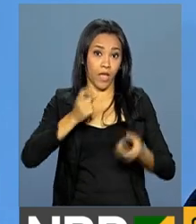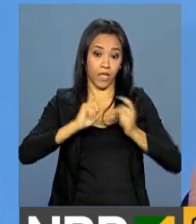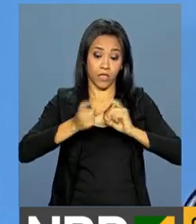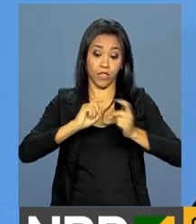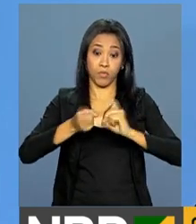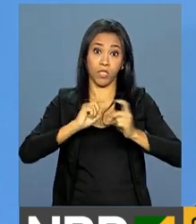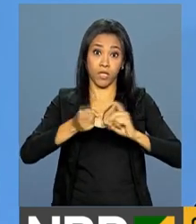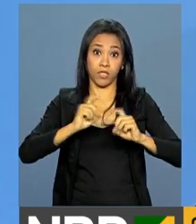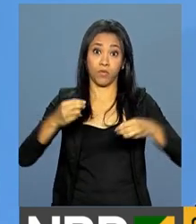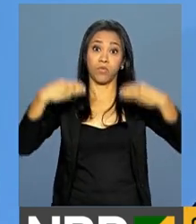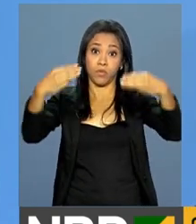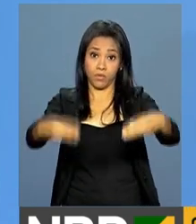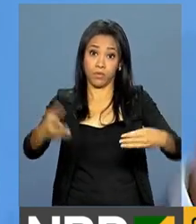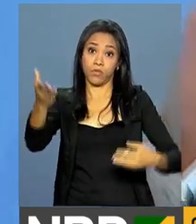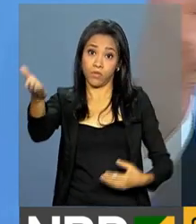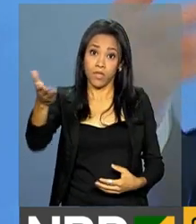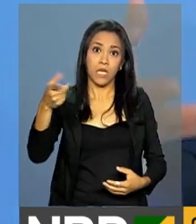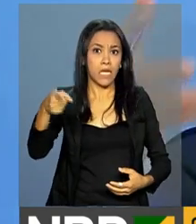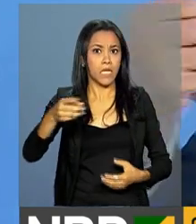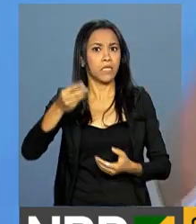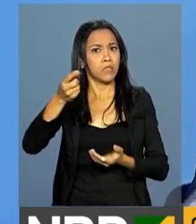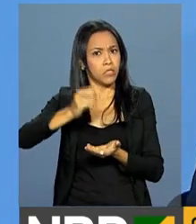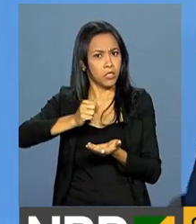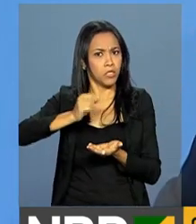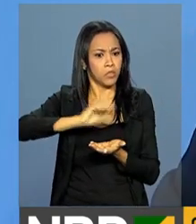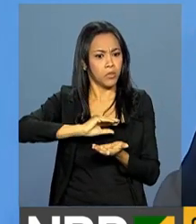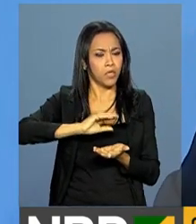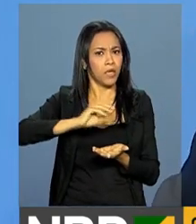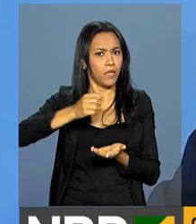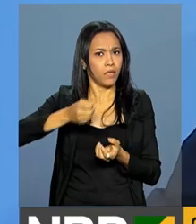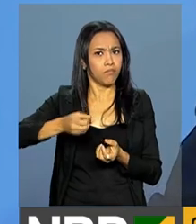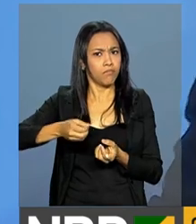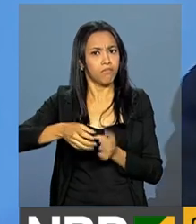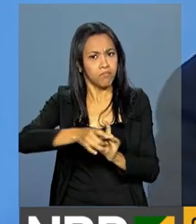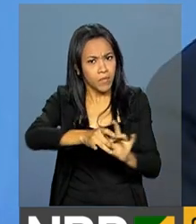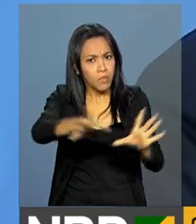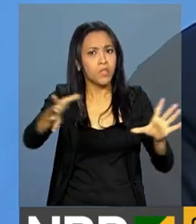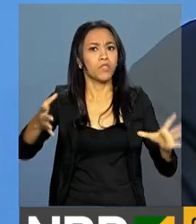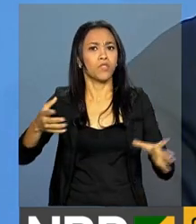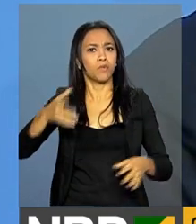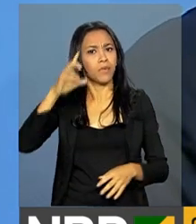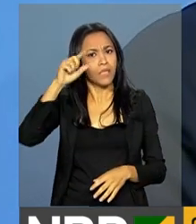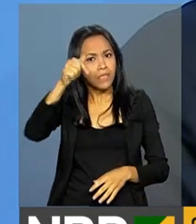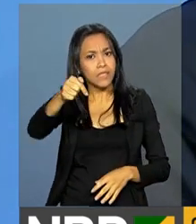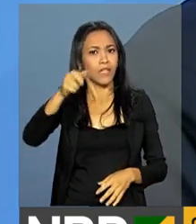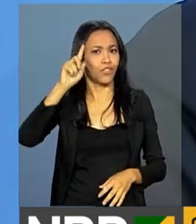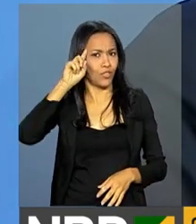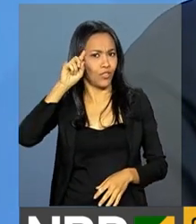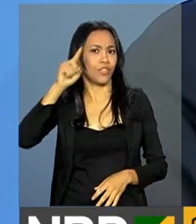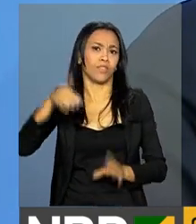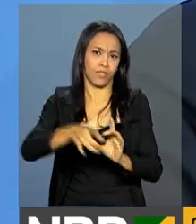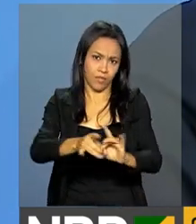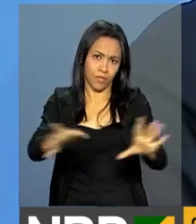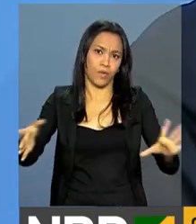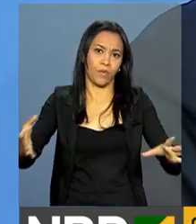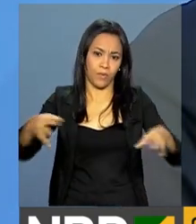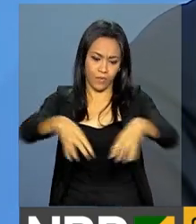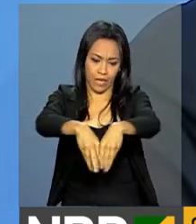bens, mas vejam que, neste momento, ele liberou o bem em menos de sete dias. O Diogo também merece um aplauso.